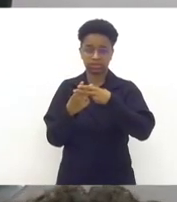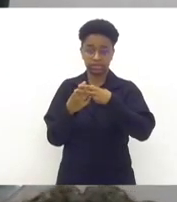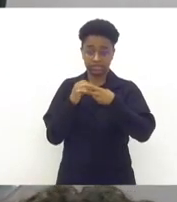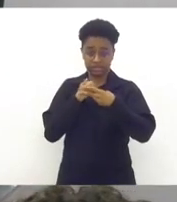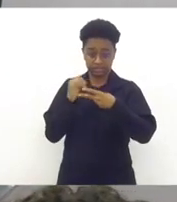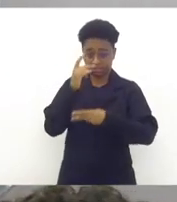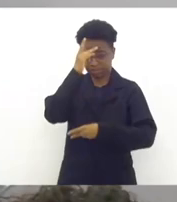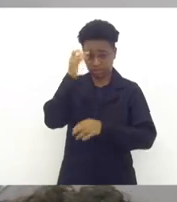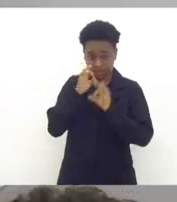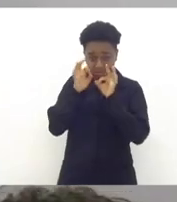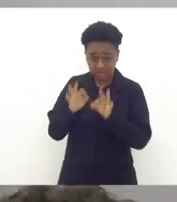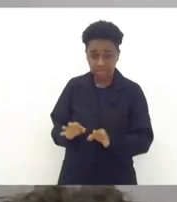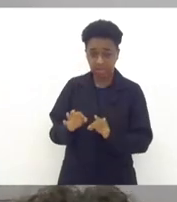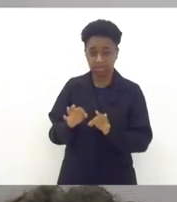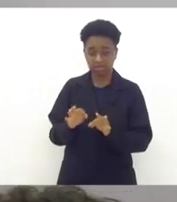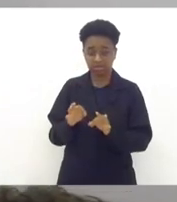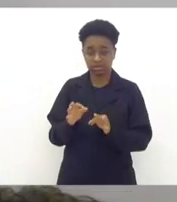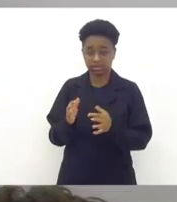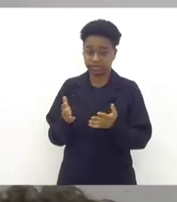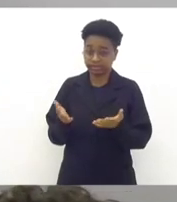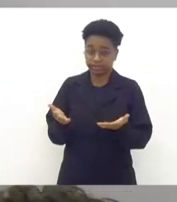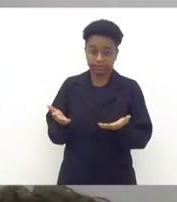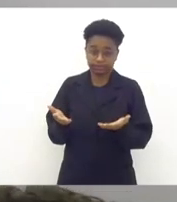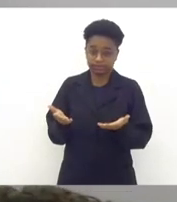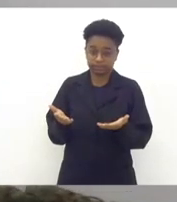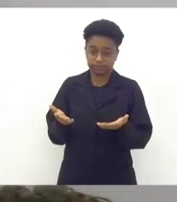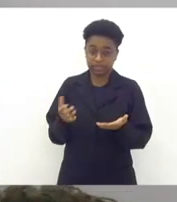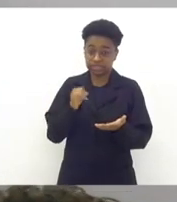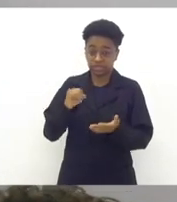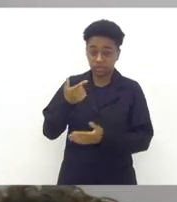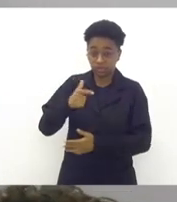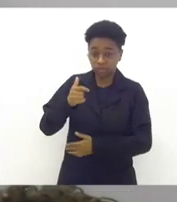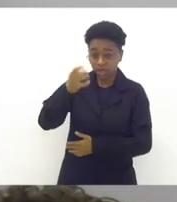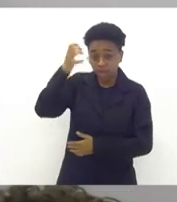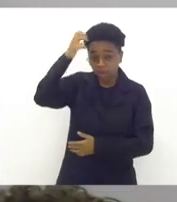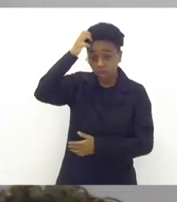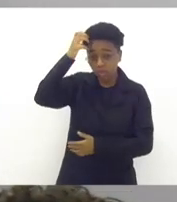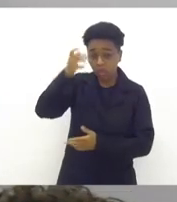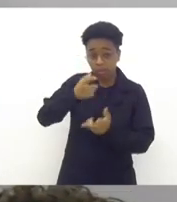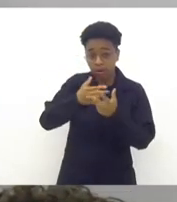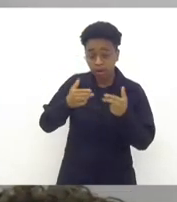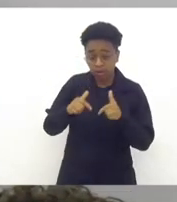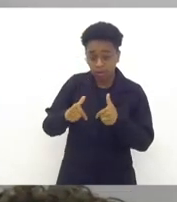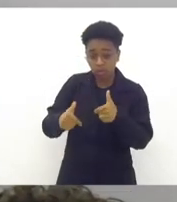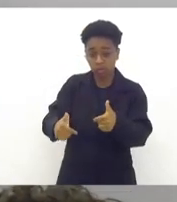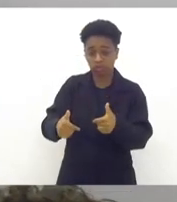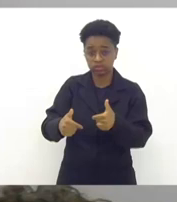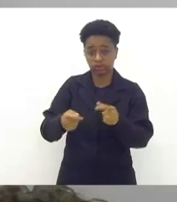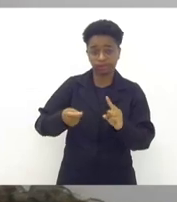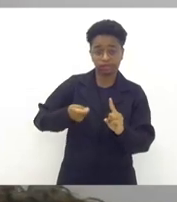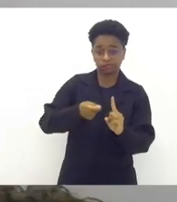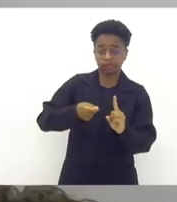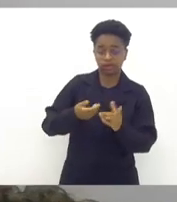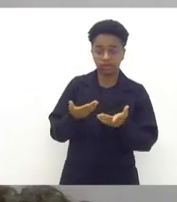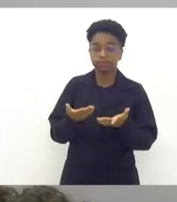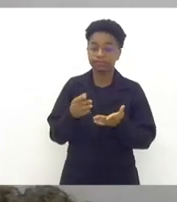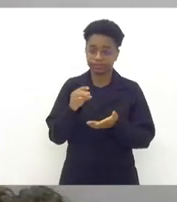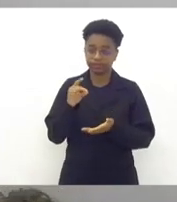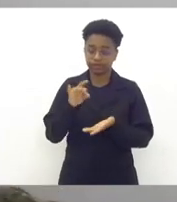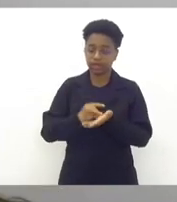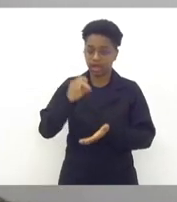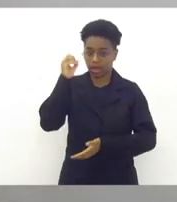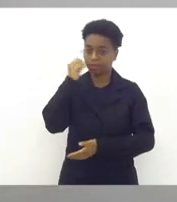honesta, sendo, né, não sendo culpada daquele ato que estão imputando a ela, é um